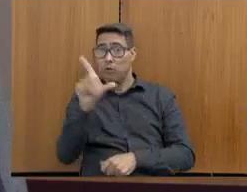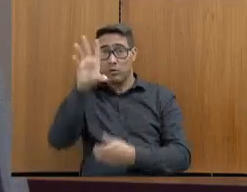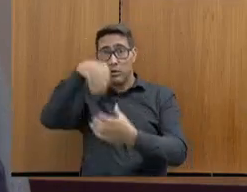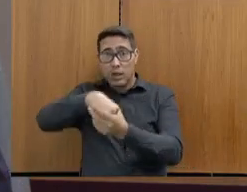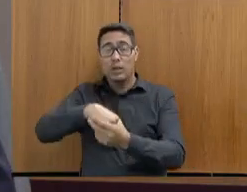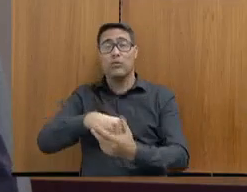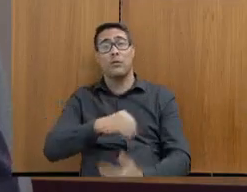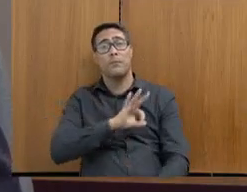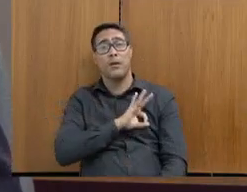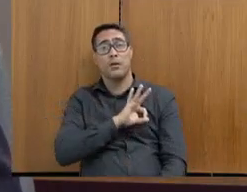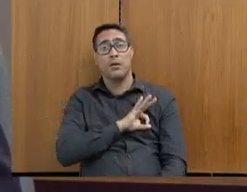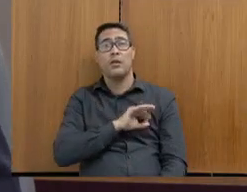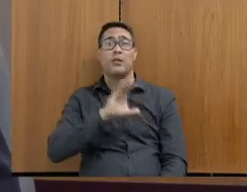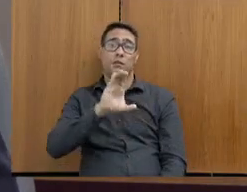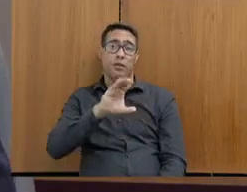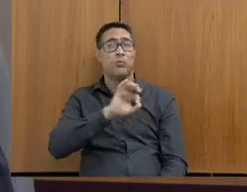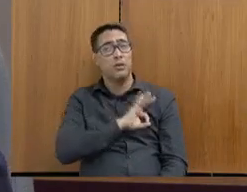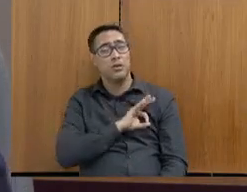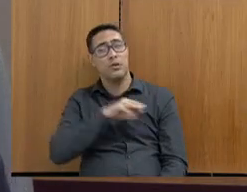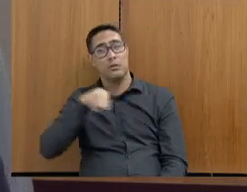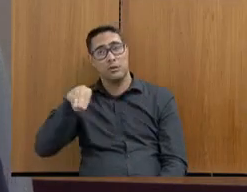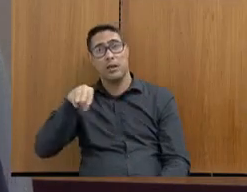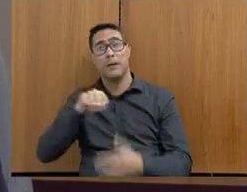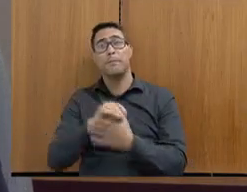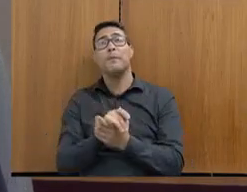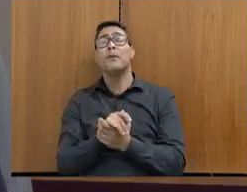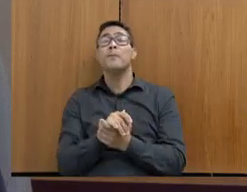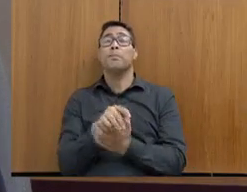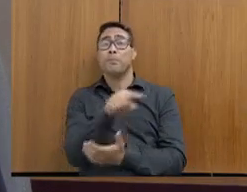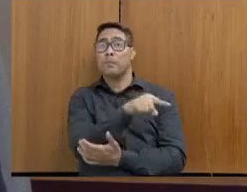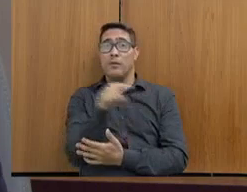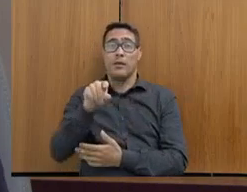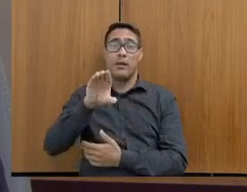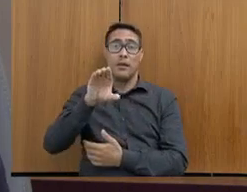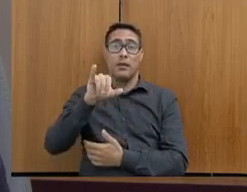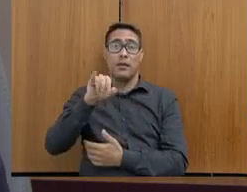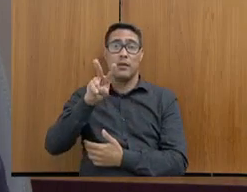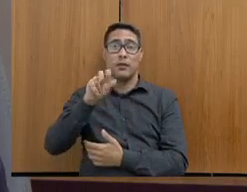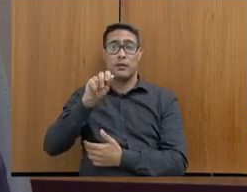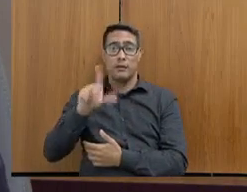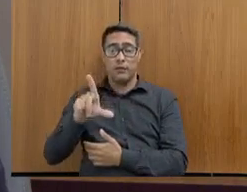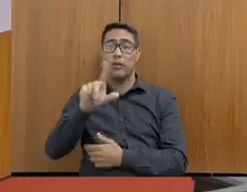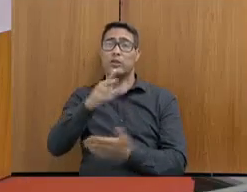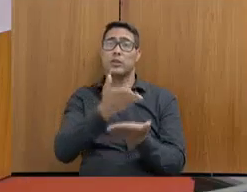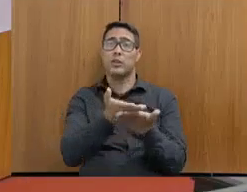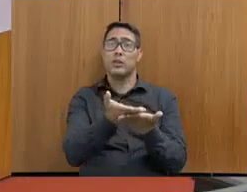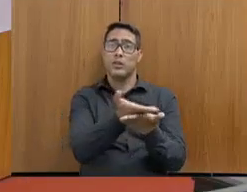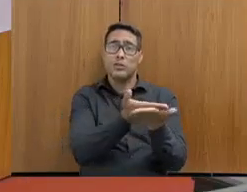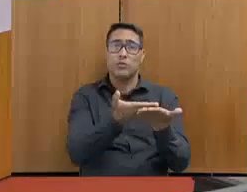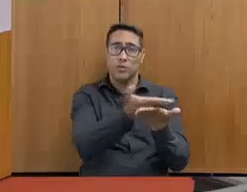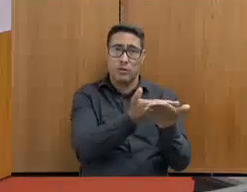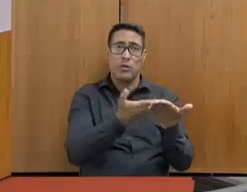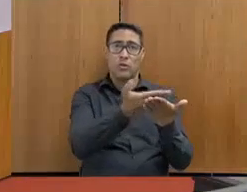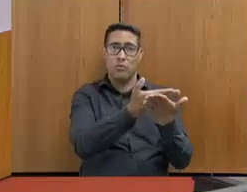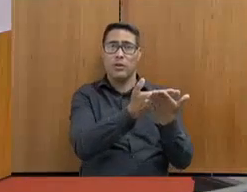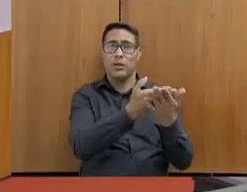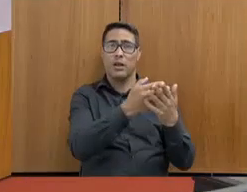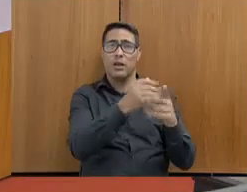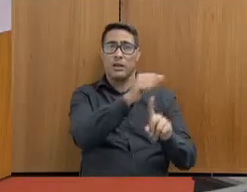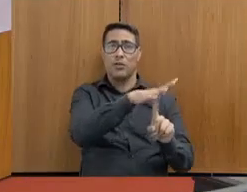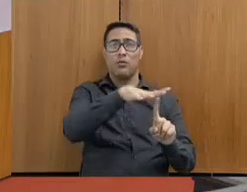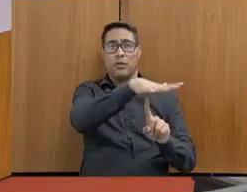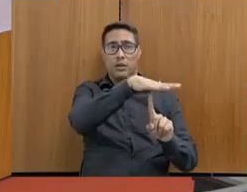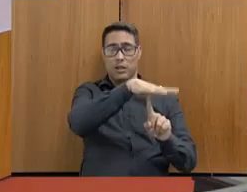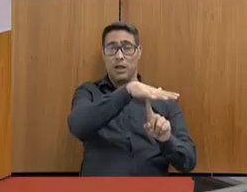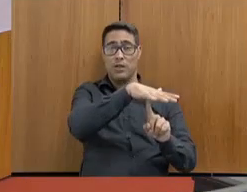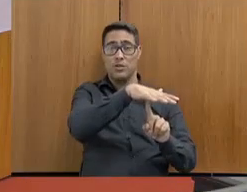Militar vocês da Polícia Civil a gente na saúde cuida mas vocês também cuida da sociedade e quem cuida de quem